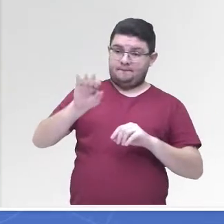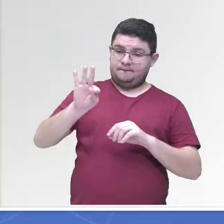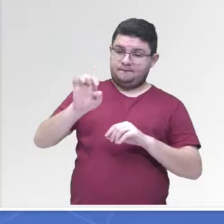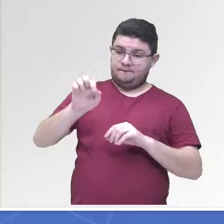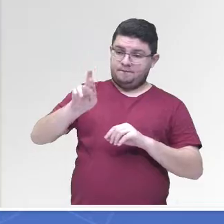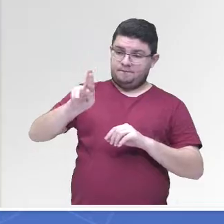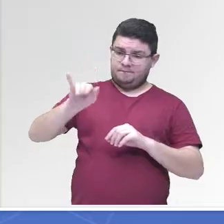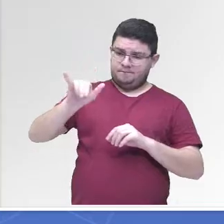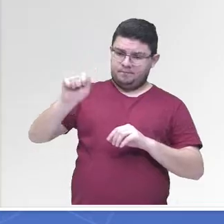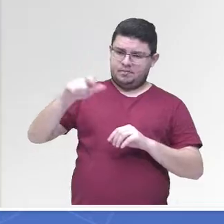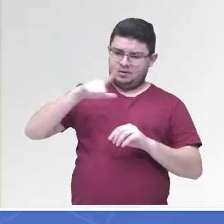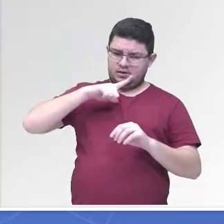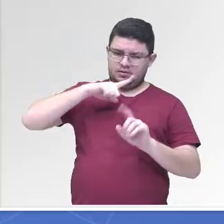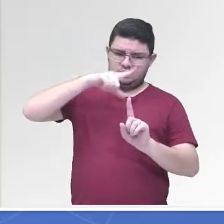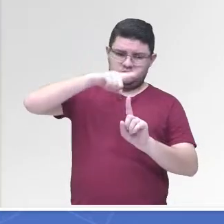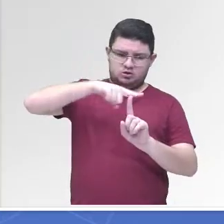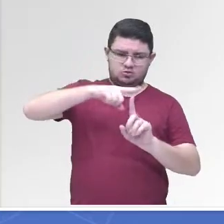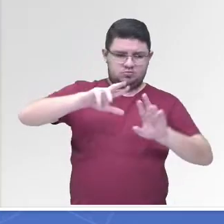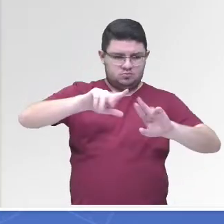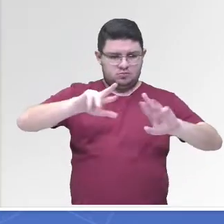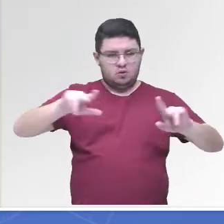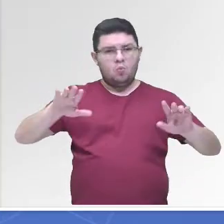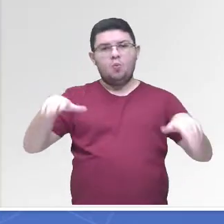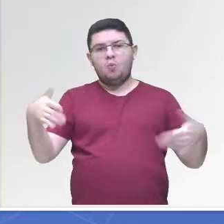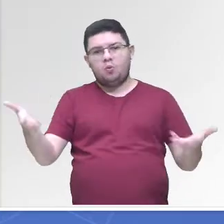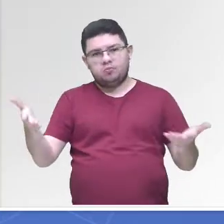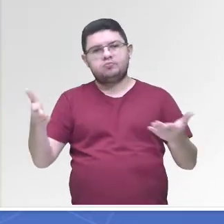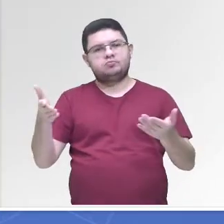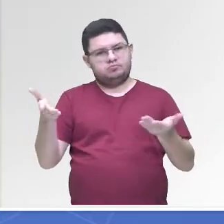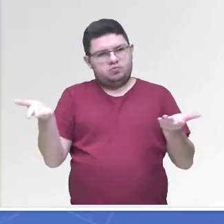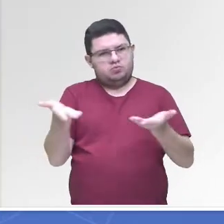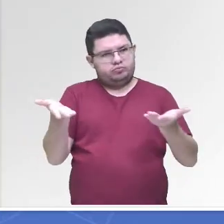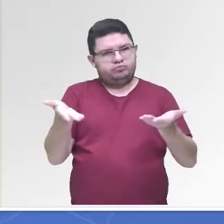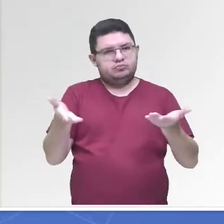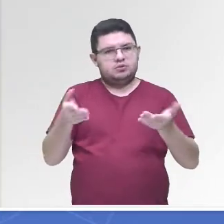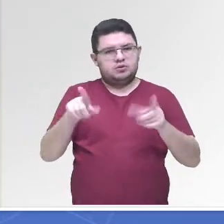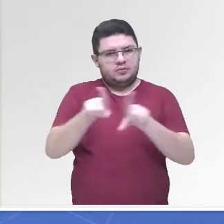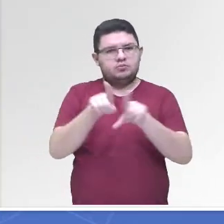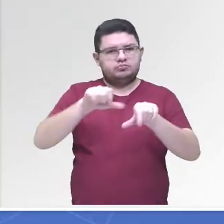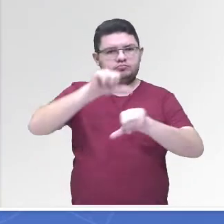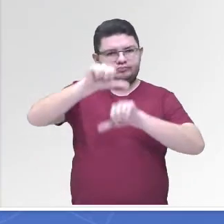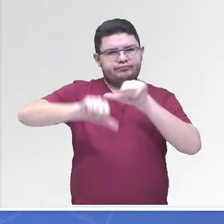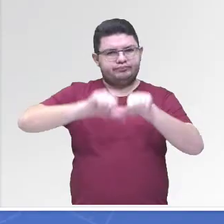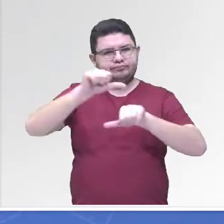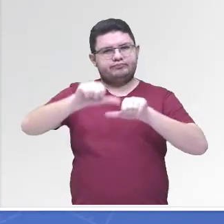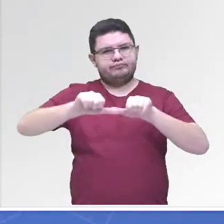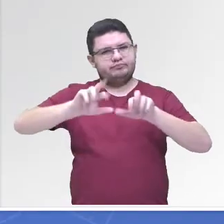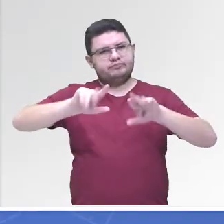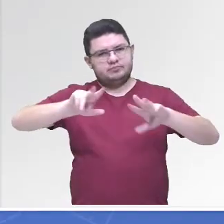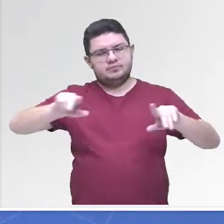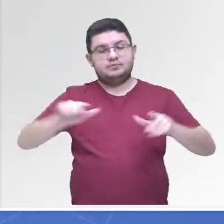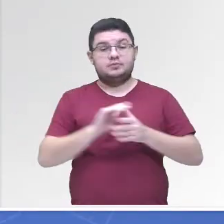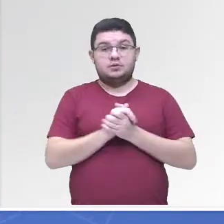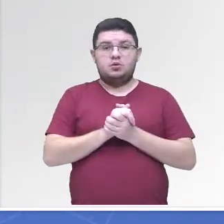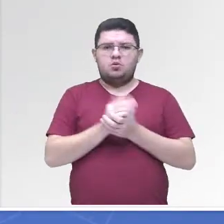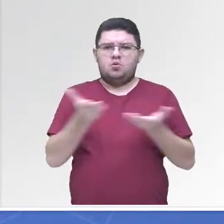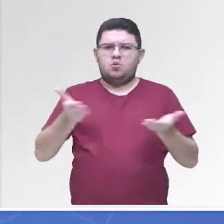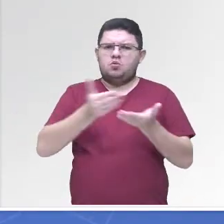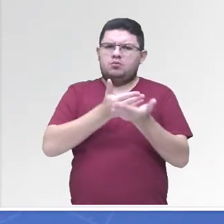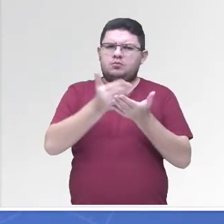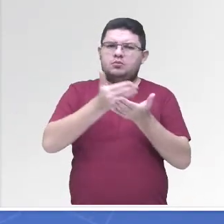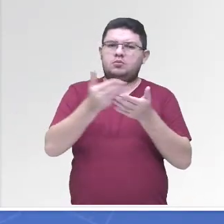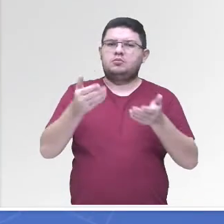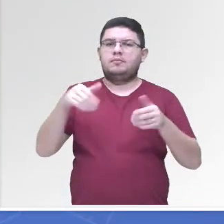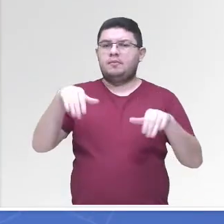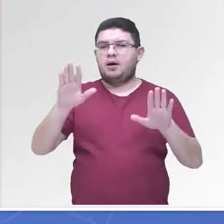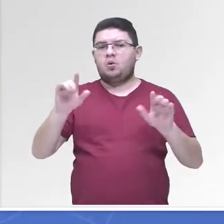estado físico, tá bom? Então vamos iniciar a aula de hoje falando um pouquinho mais aí sobre a matéria,